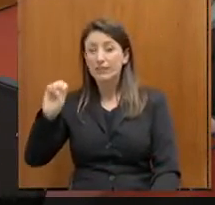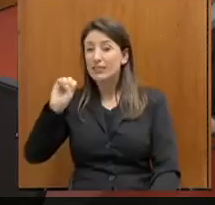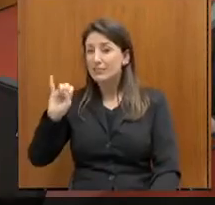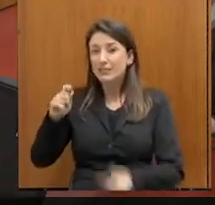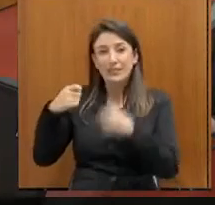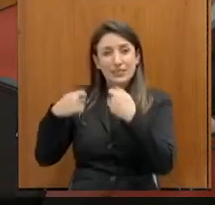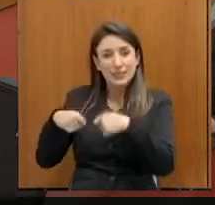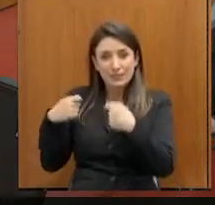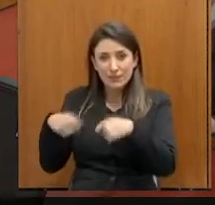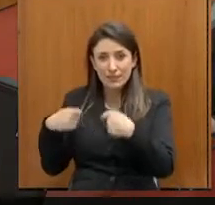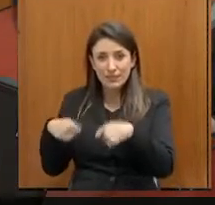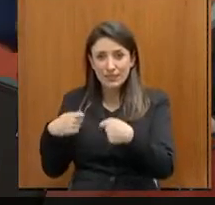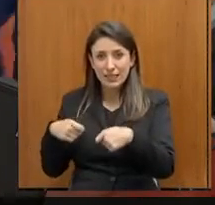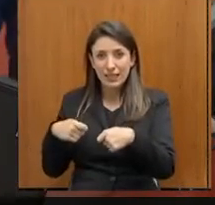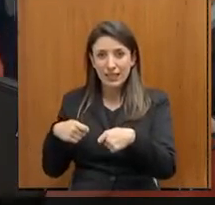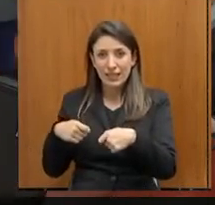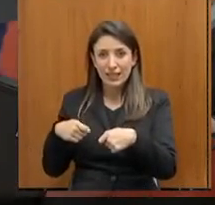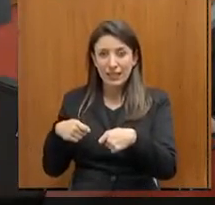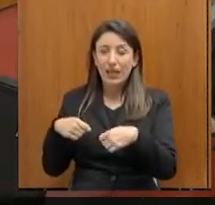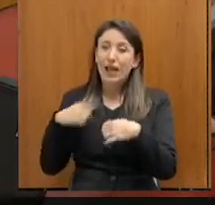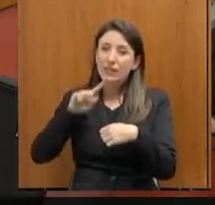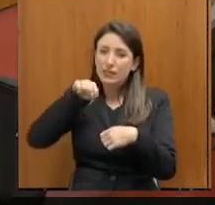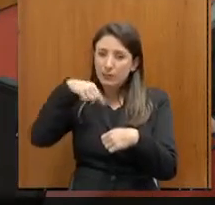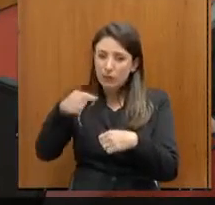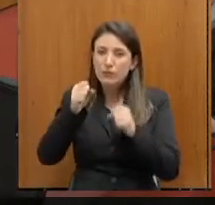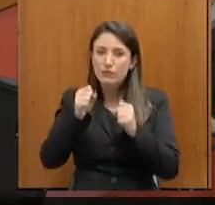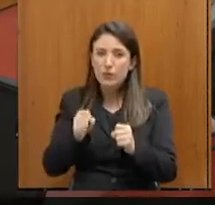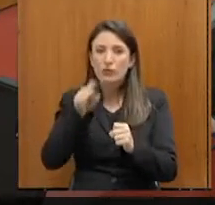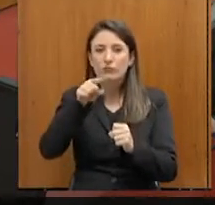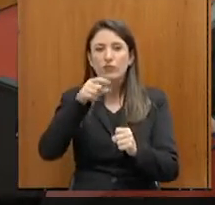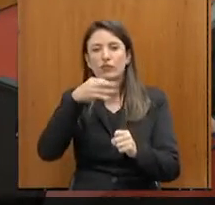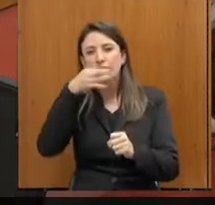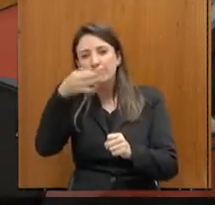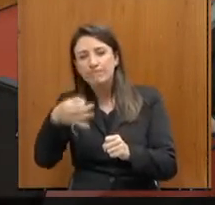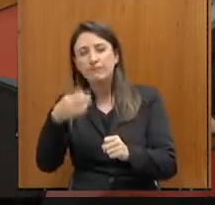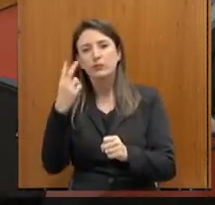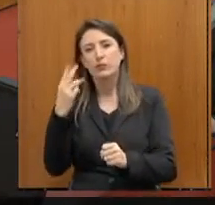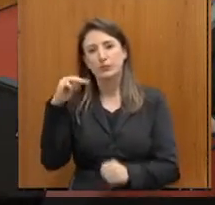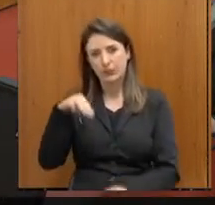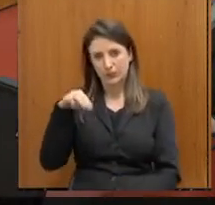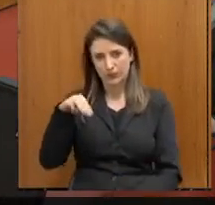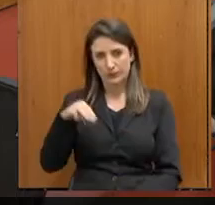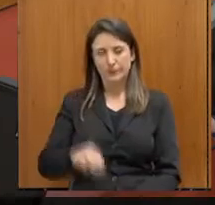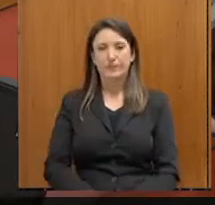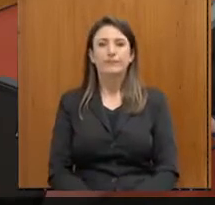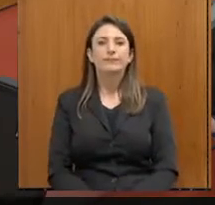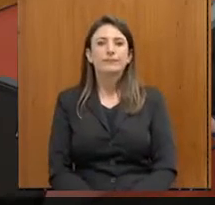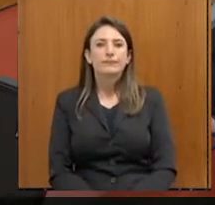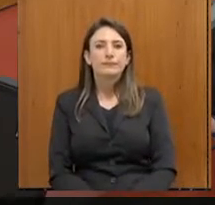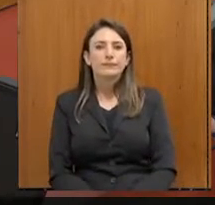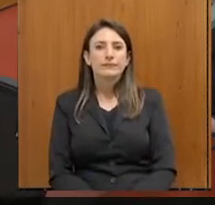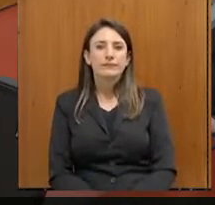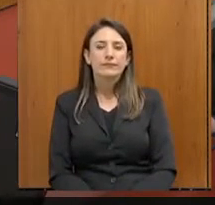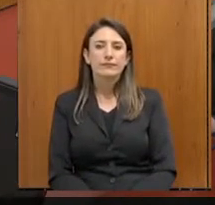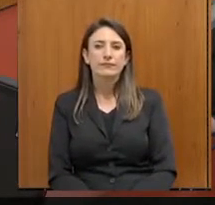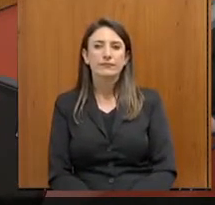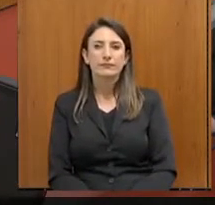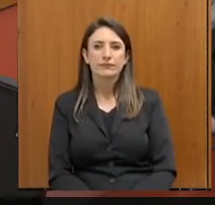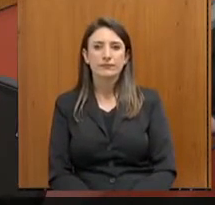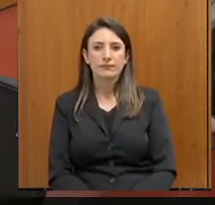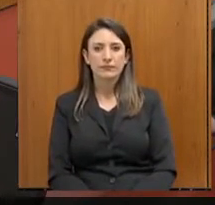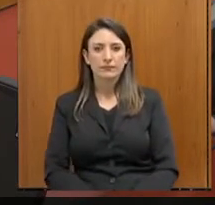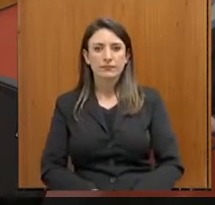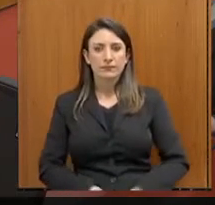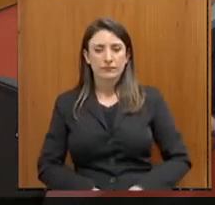sua dispõe de dois minutos e E aí E aí